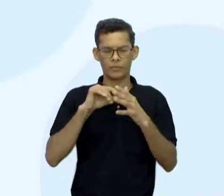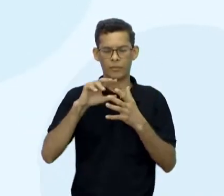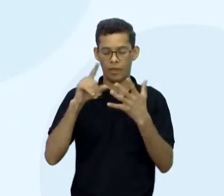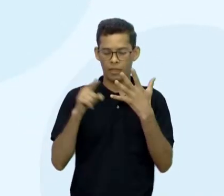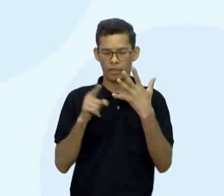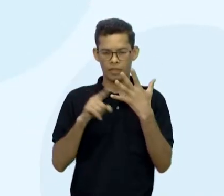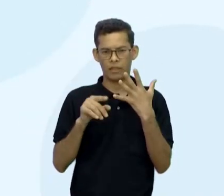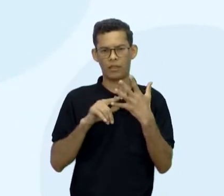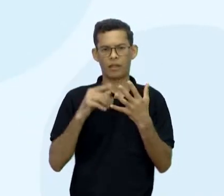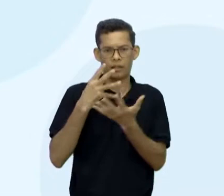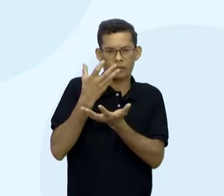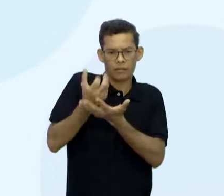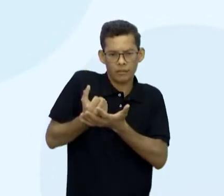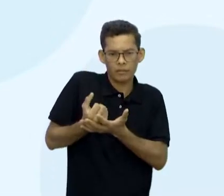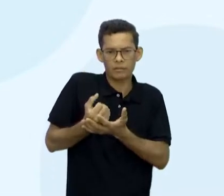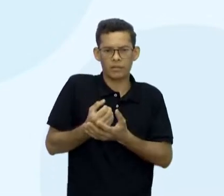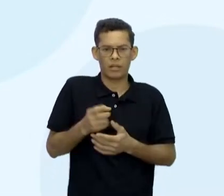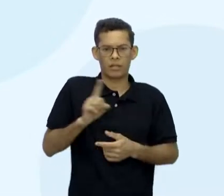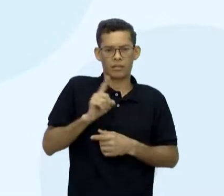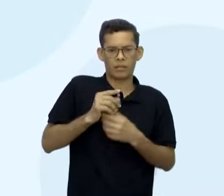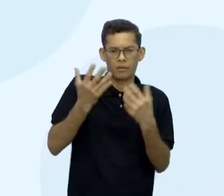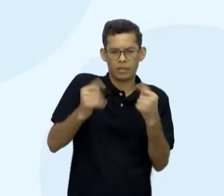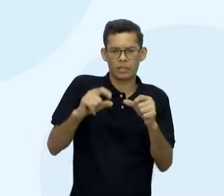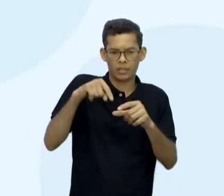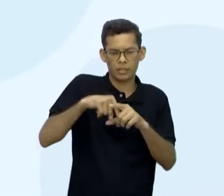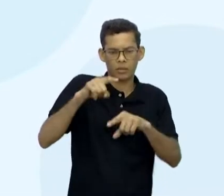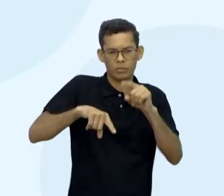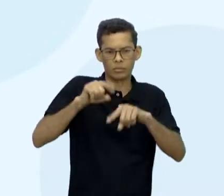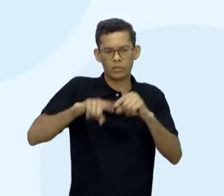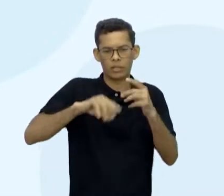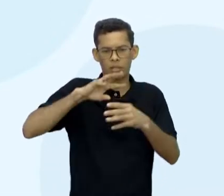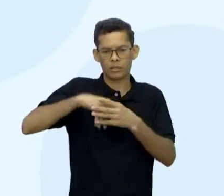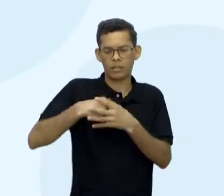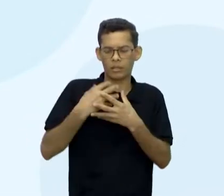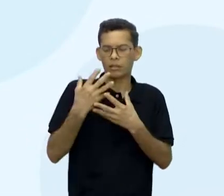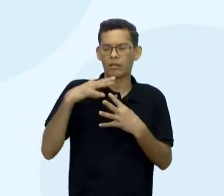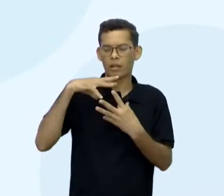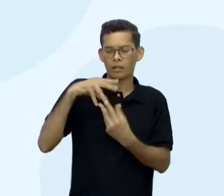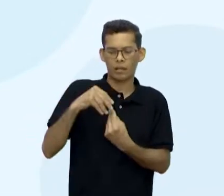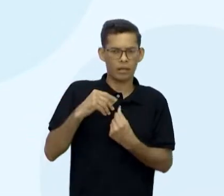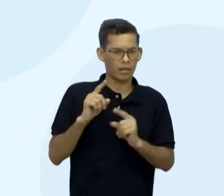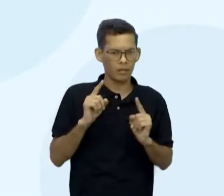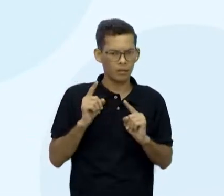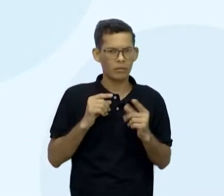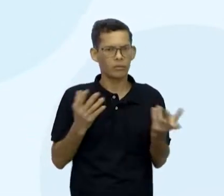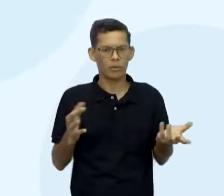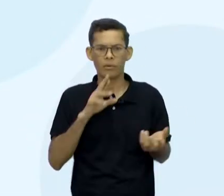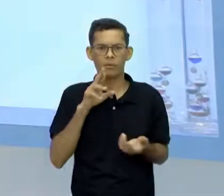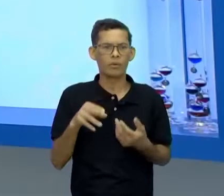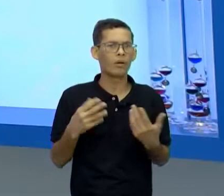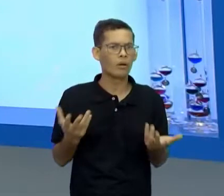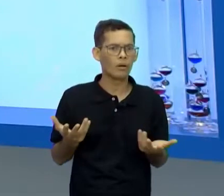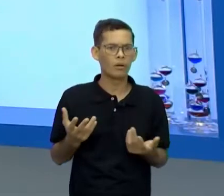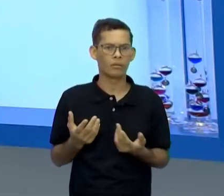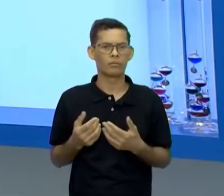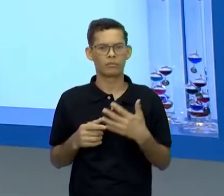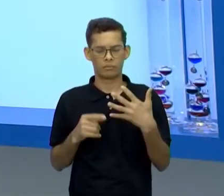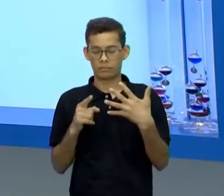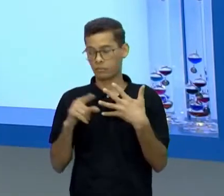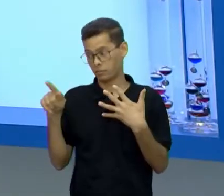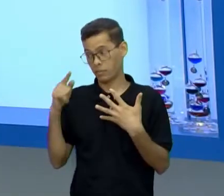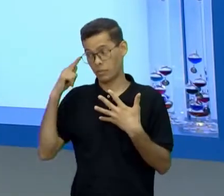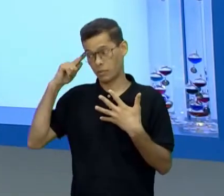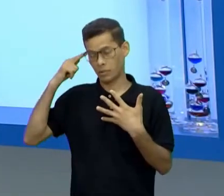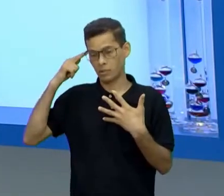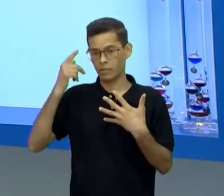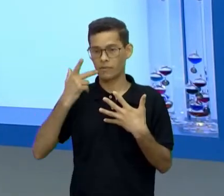Terra? E aí, Gibarina? Qual que a Gibarina colocaria? A Gibarina falou que ela colocaria a alternativa C. Não